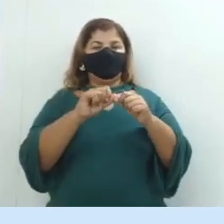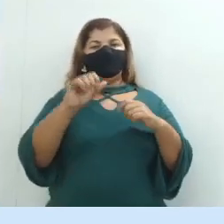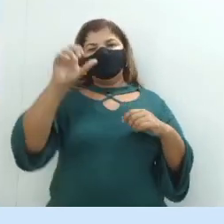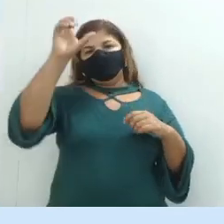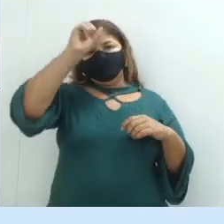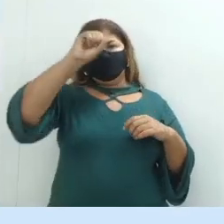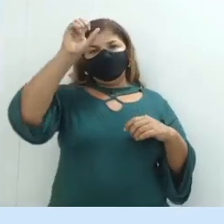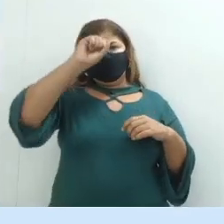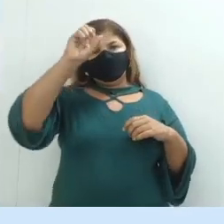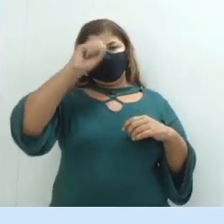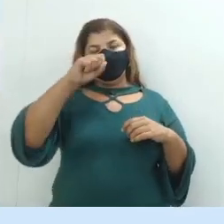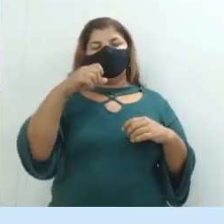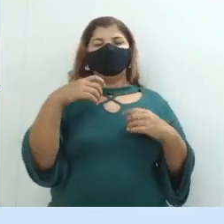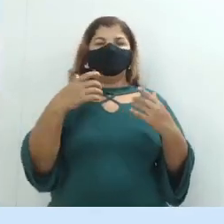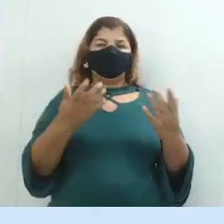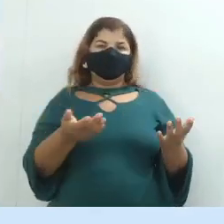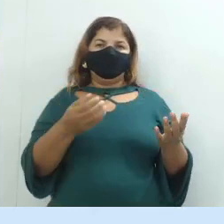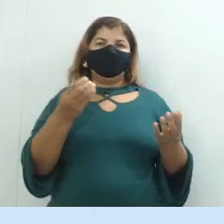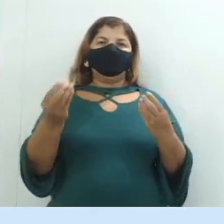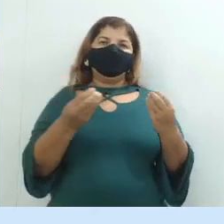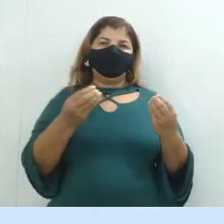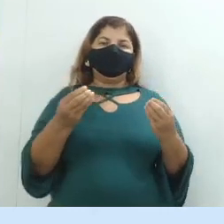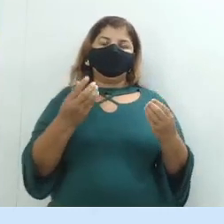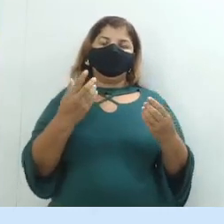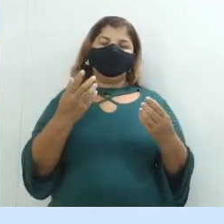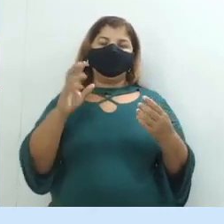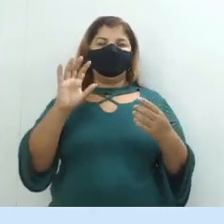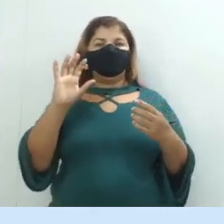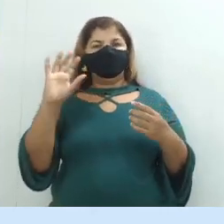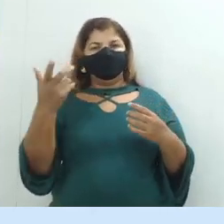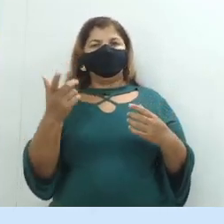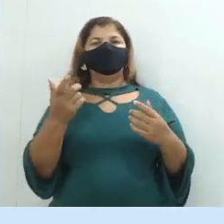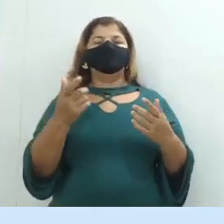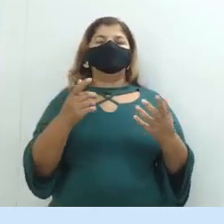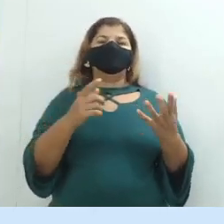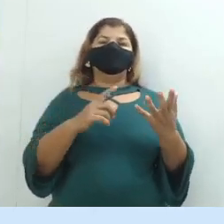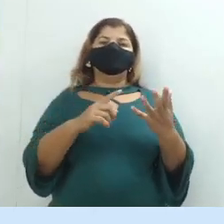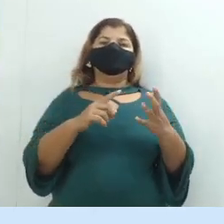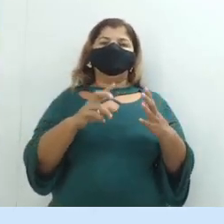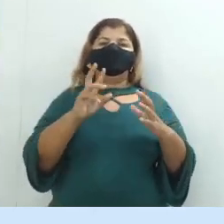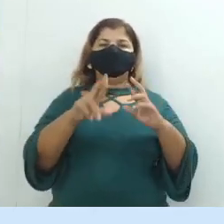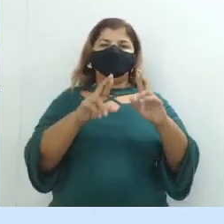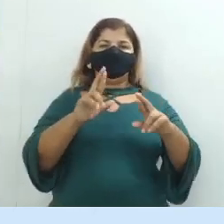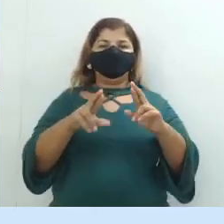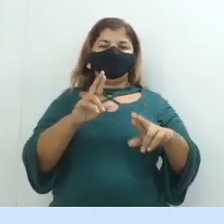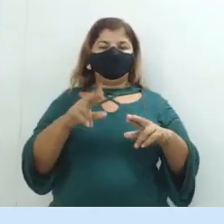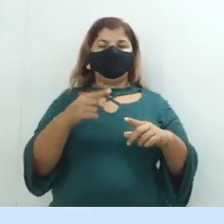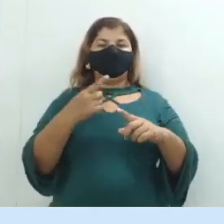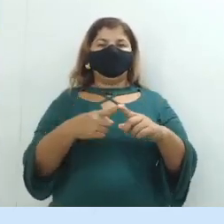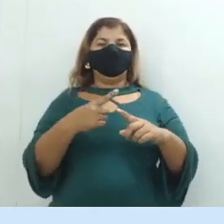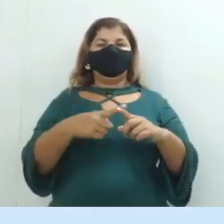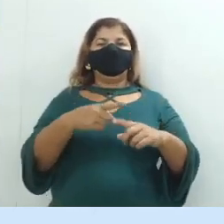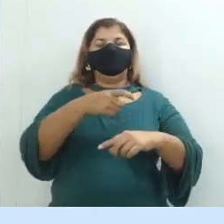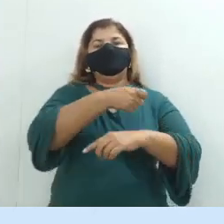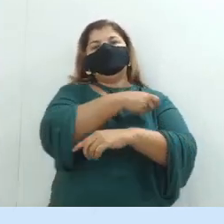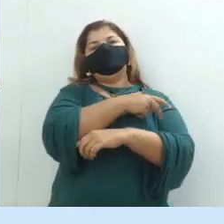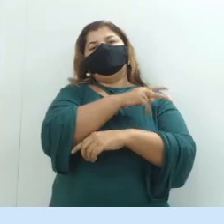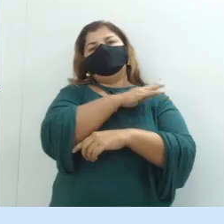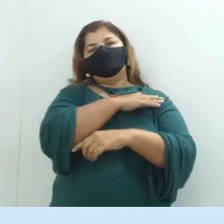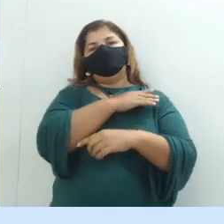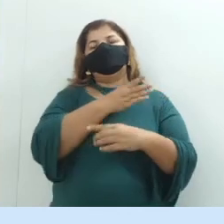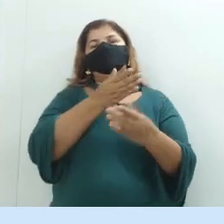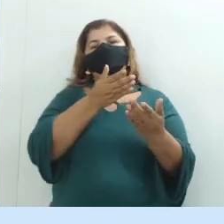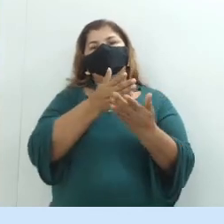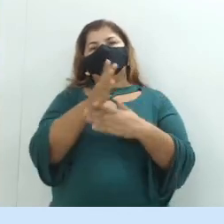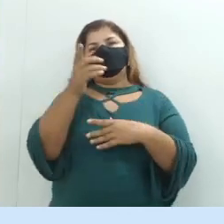aprender é resolver questões, A gente está no ensino médio e a grande porta de entrada no ensino